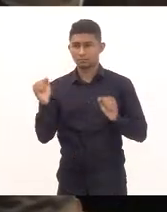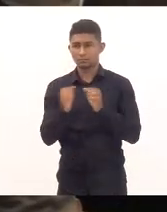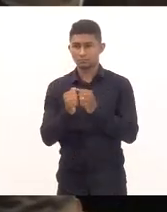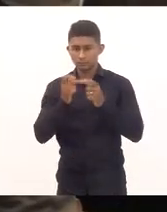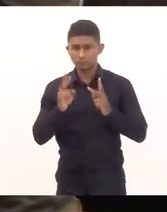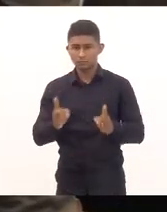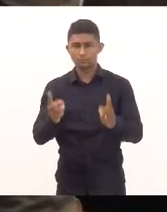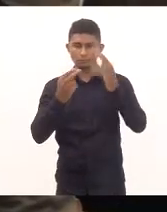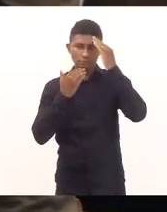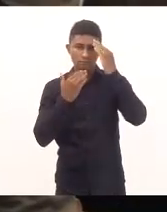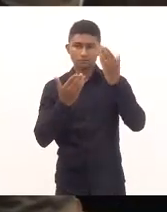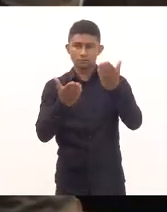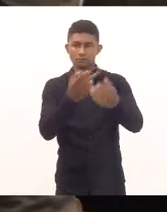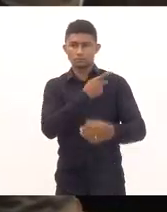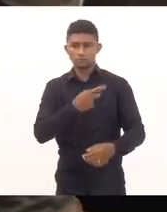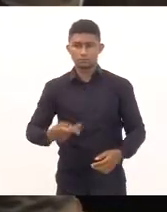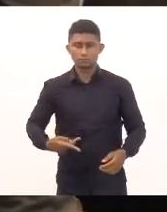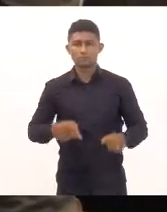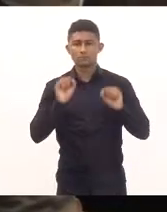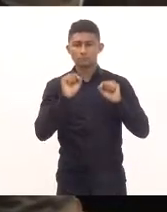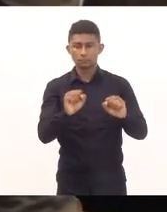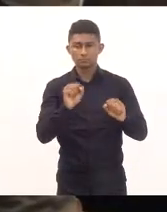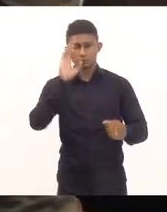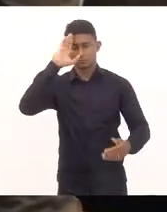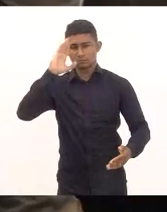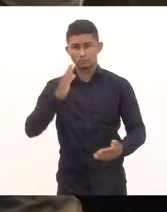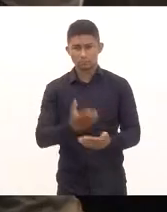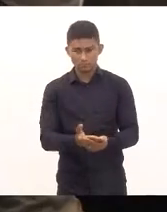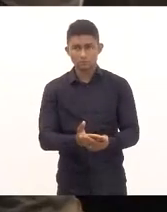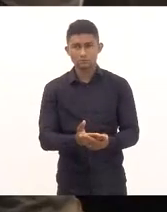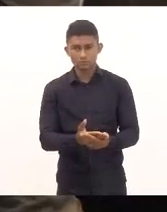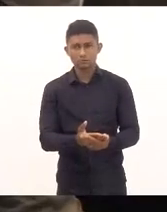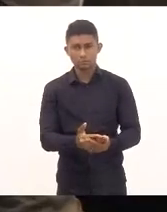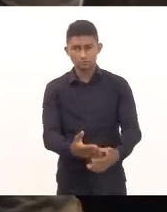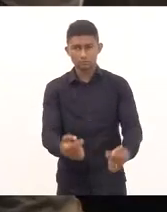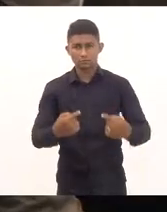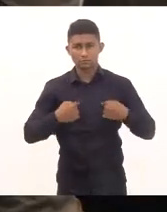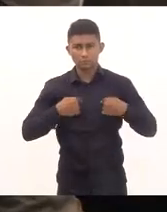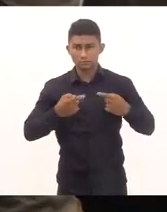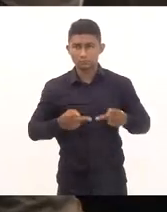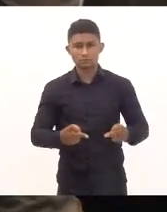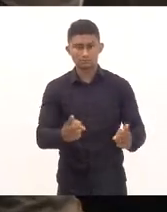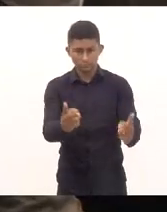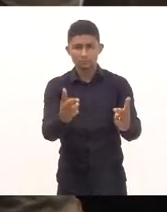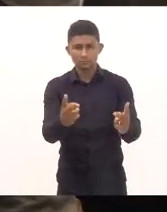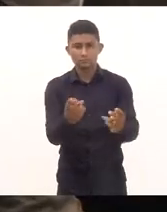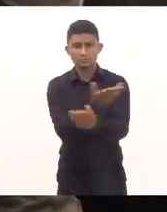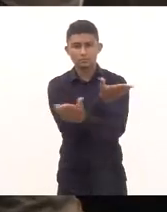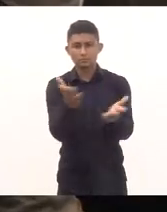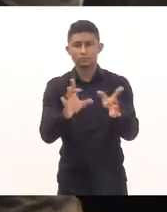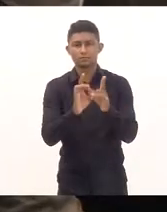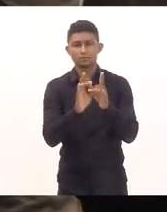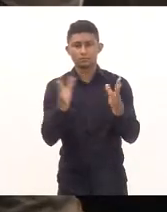obrigado, presidente. Aqui vocês podem contar sempre com o gabinete, que vai ser portas abertas para todos